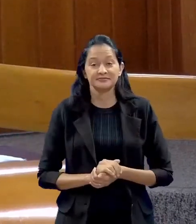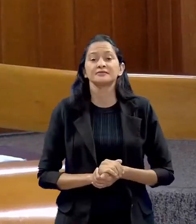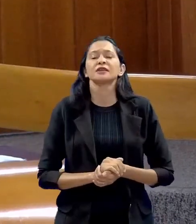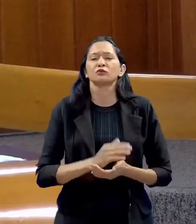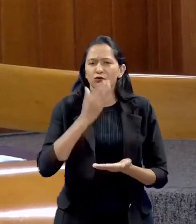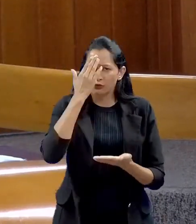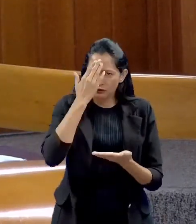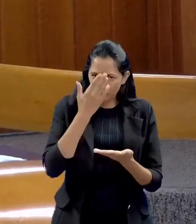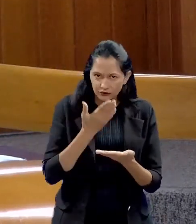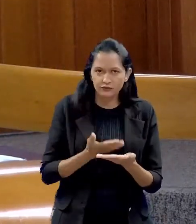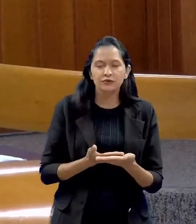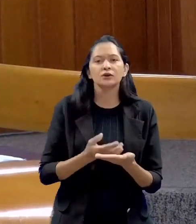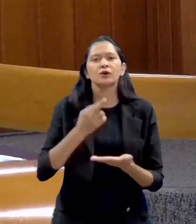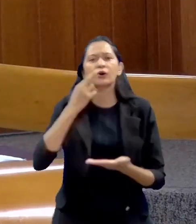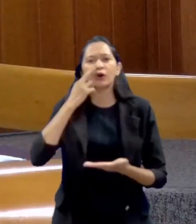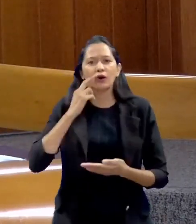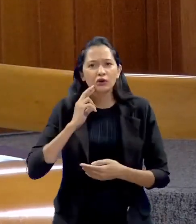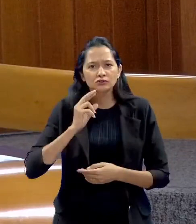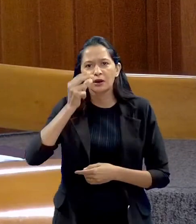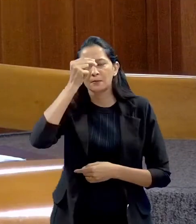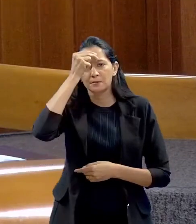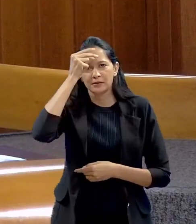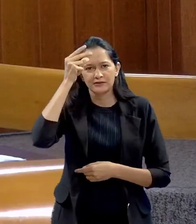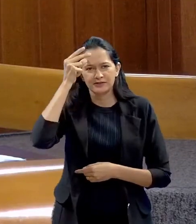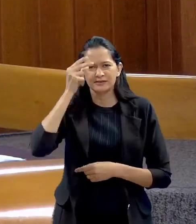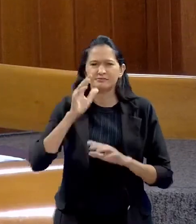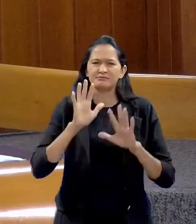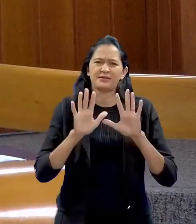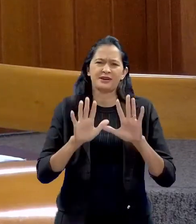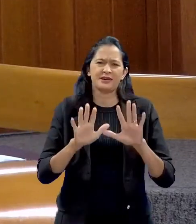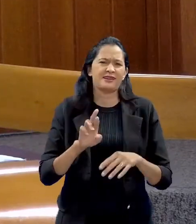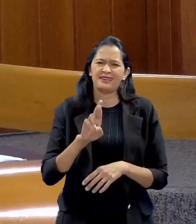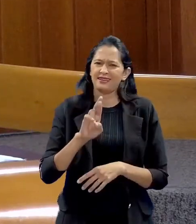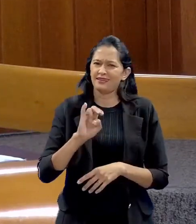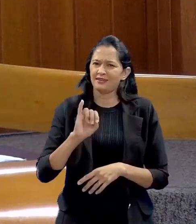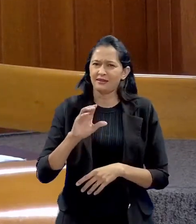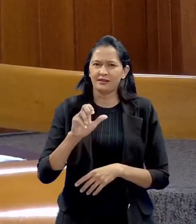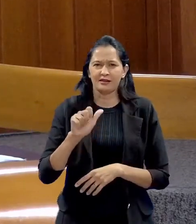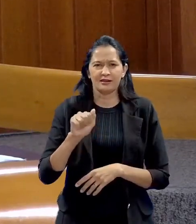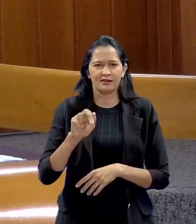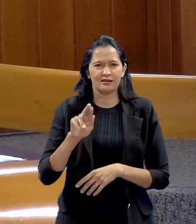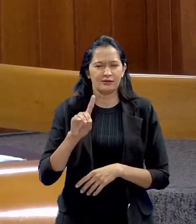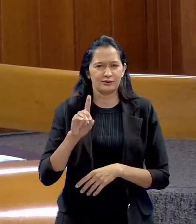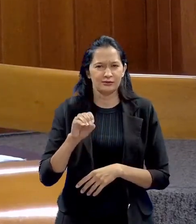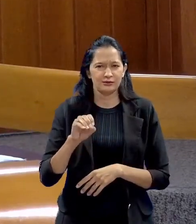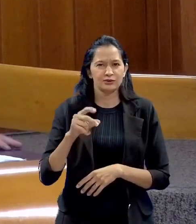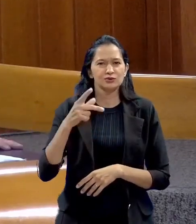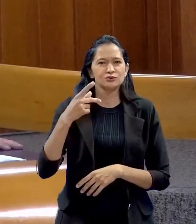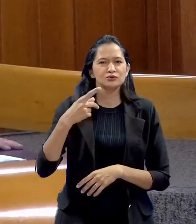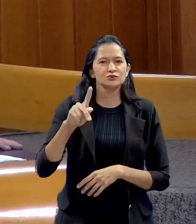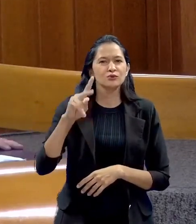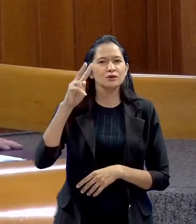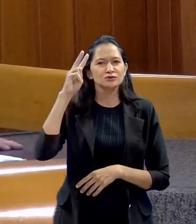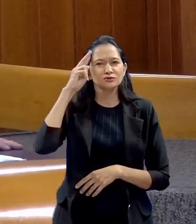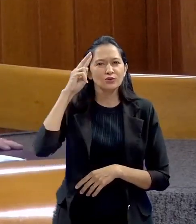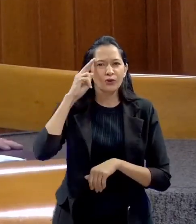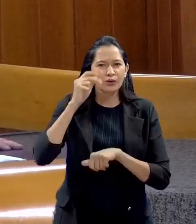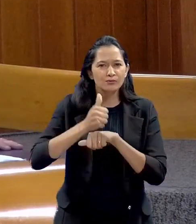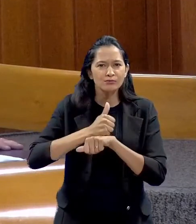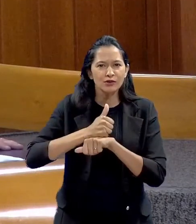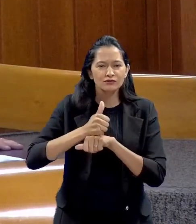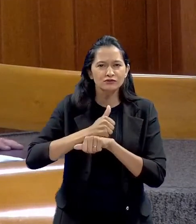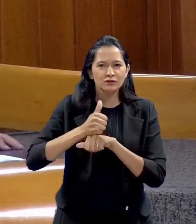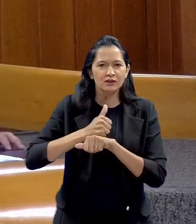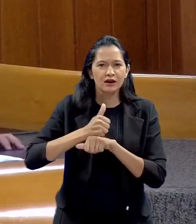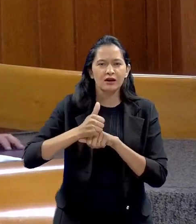confiança. Mas não faz isso não, Ricardo. Para o seu currículo vai ser muito ruim. O prefeito